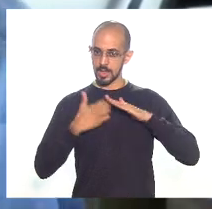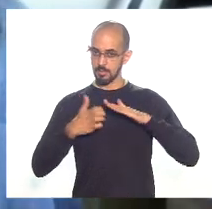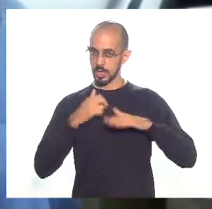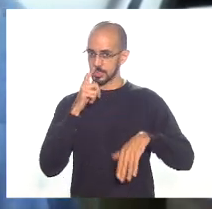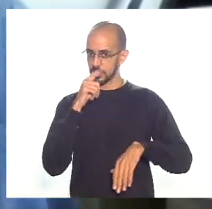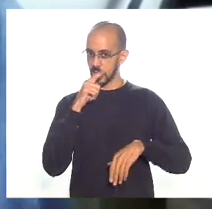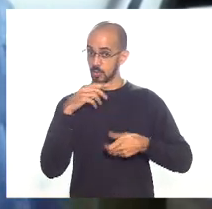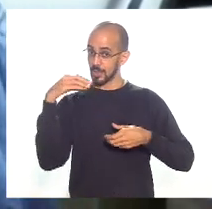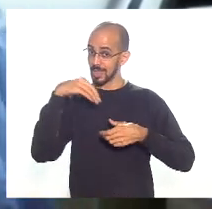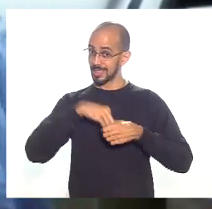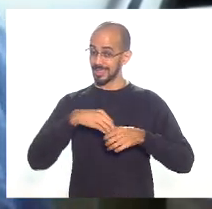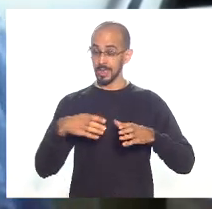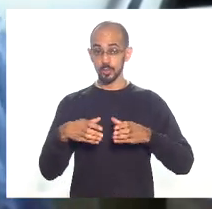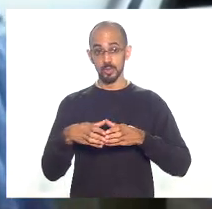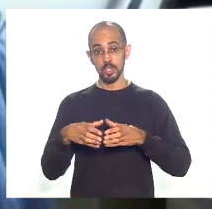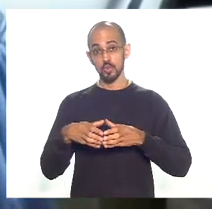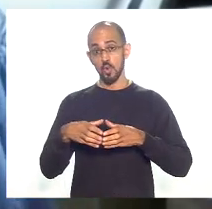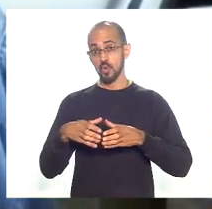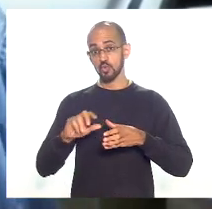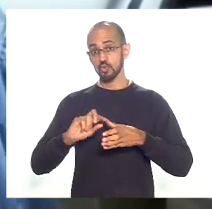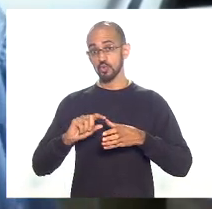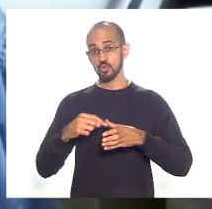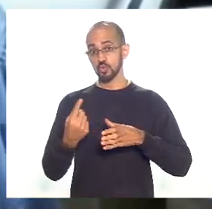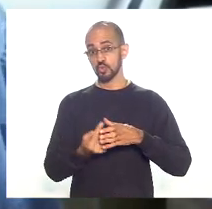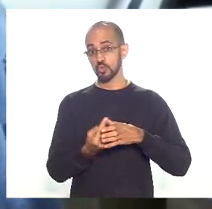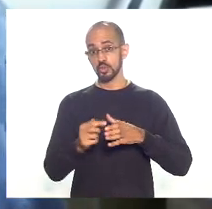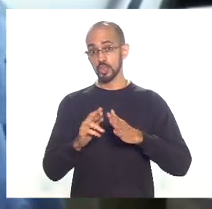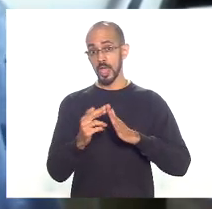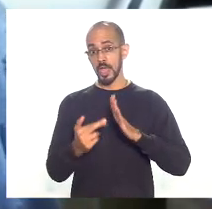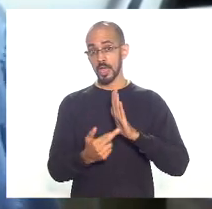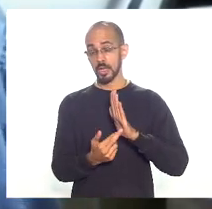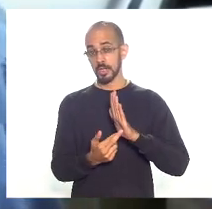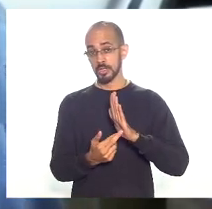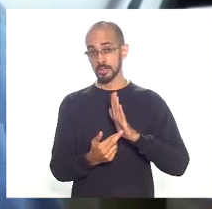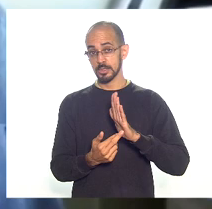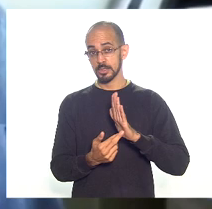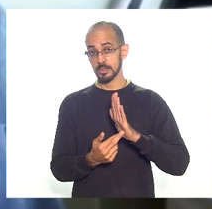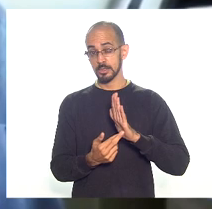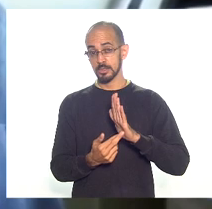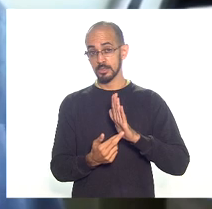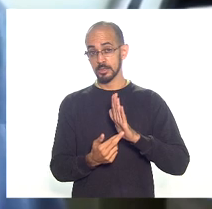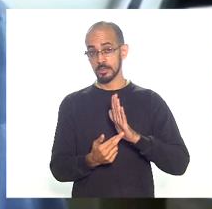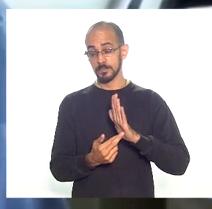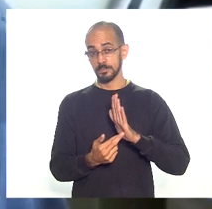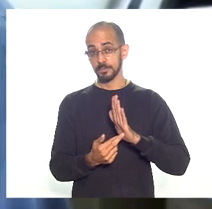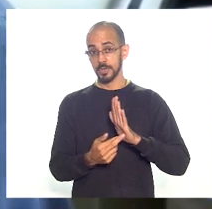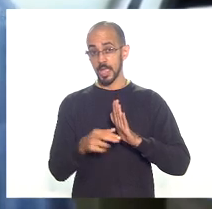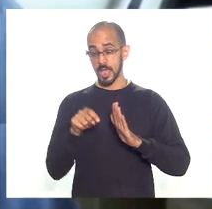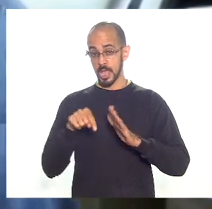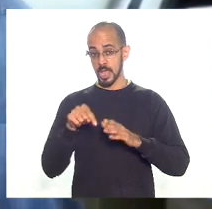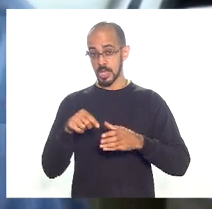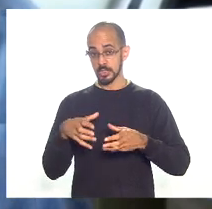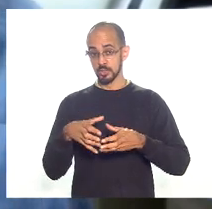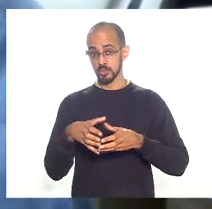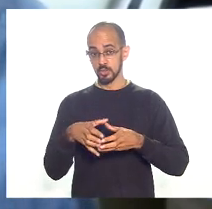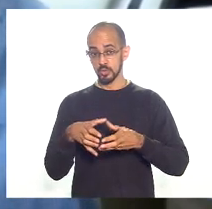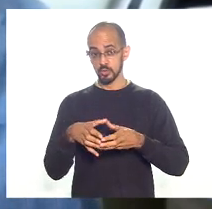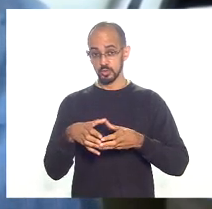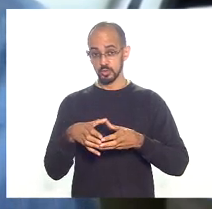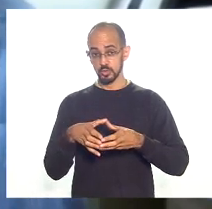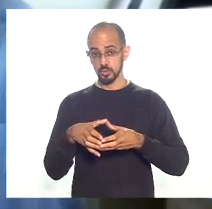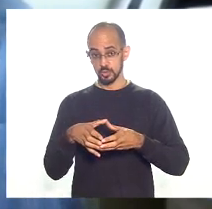mas esse pacote é até um pouquinho nesse sentido do seu ponto de vista das